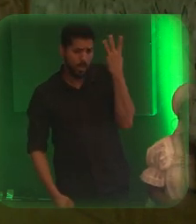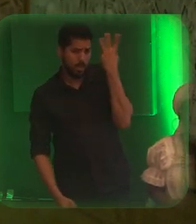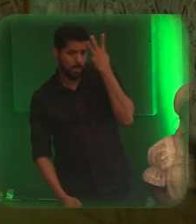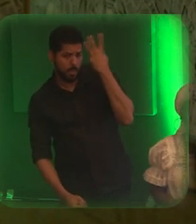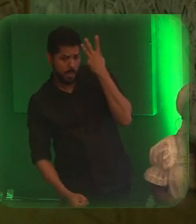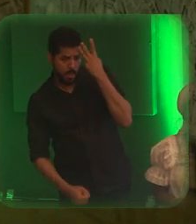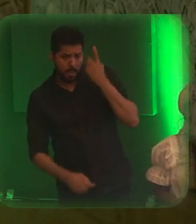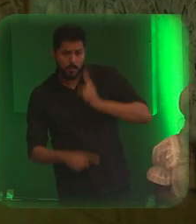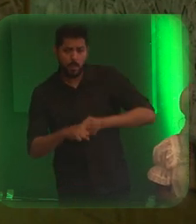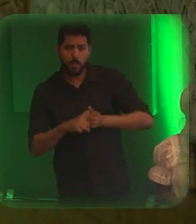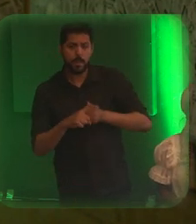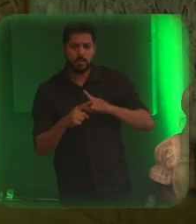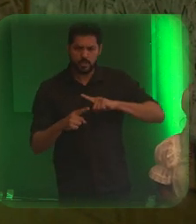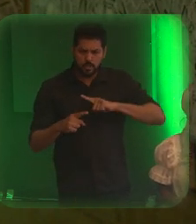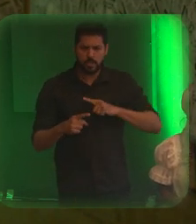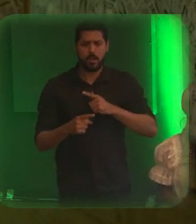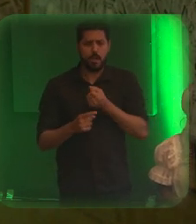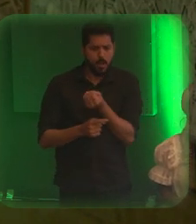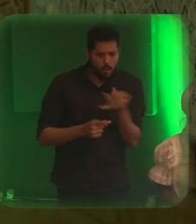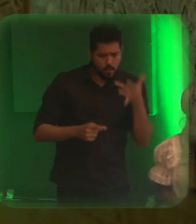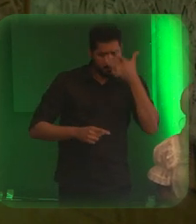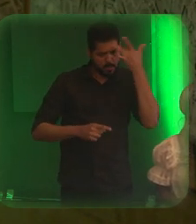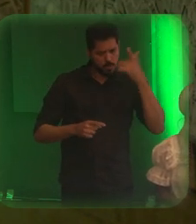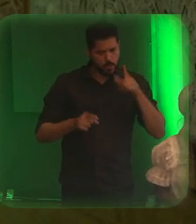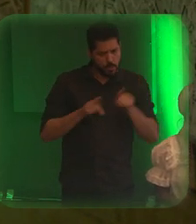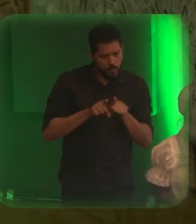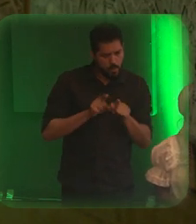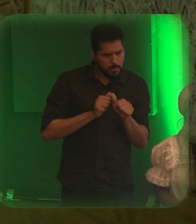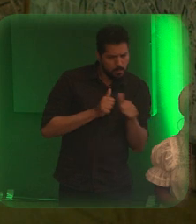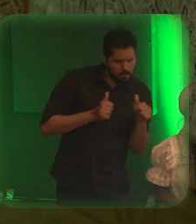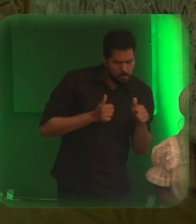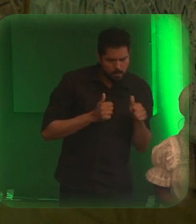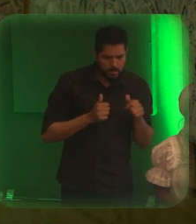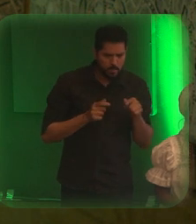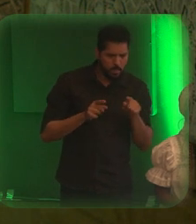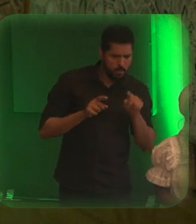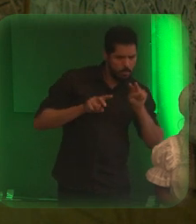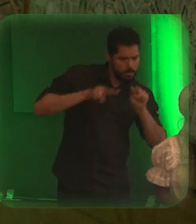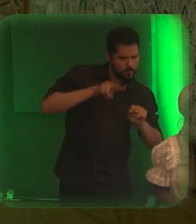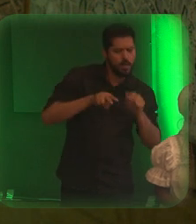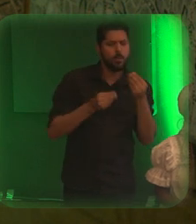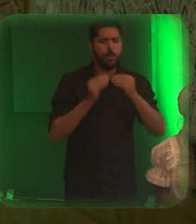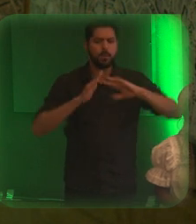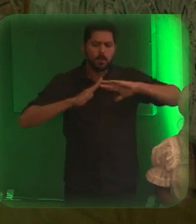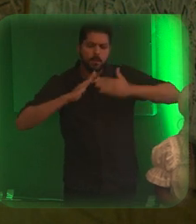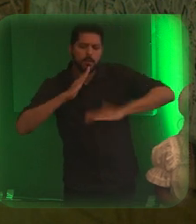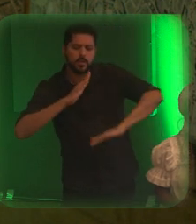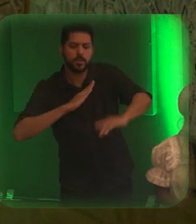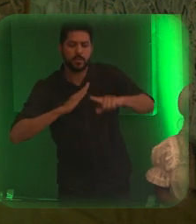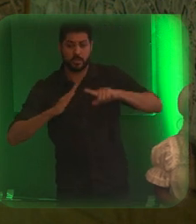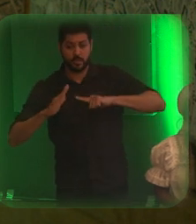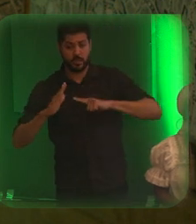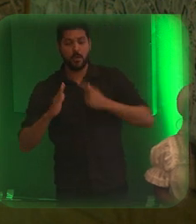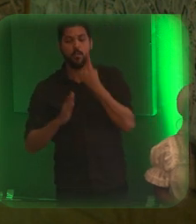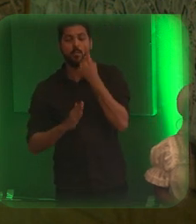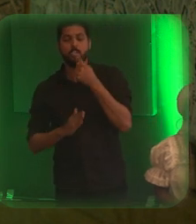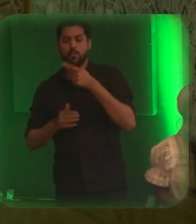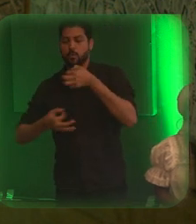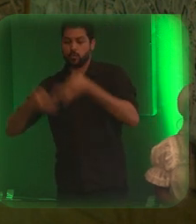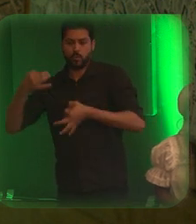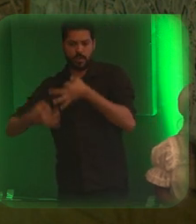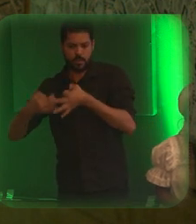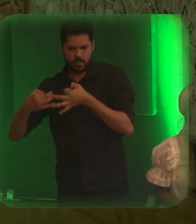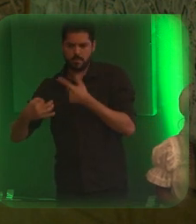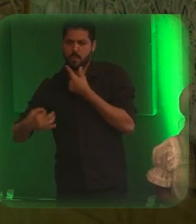terreiros, foi Ulisses Pernambucano, René Ribeiro, Raimundo Nina Rodrigues, o primeiro legista que dizia que nós éramos